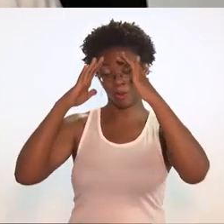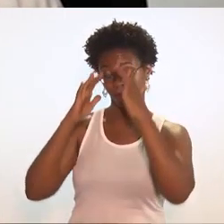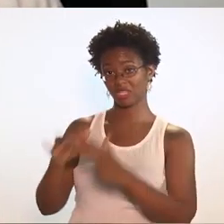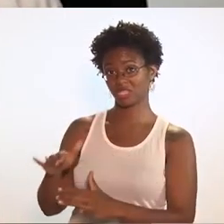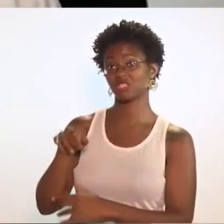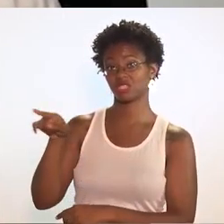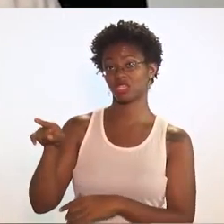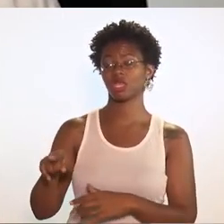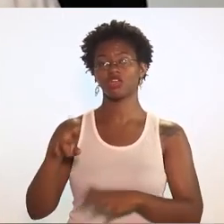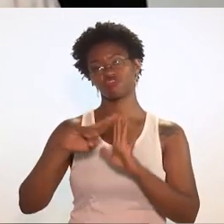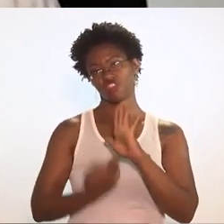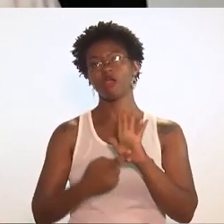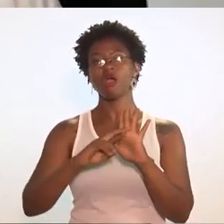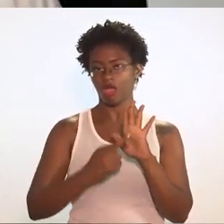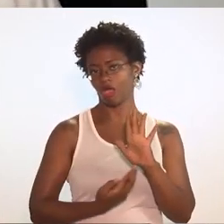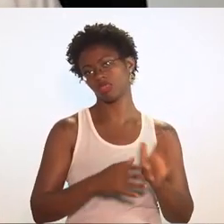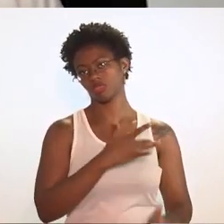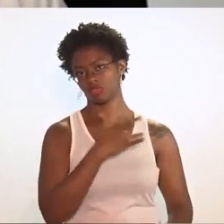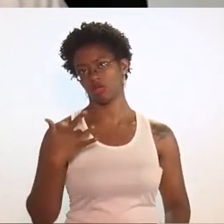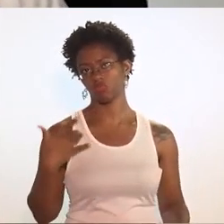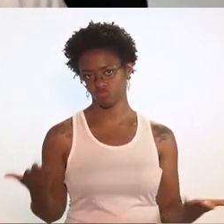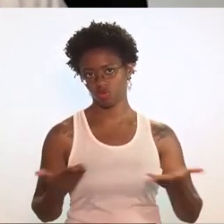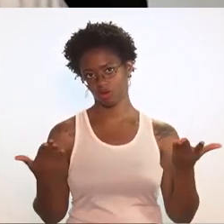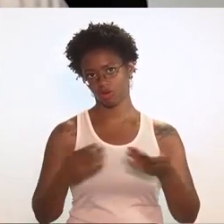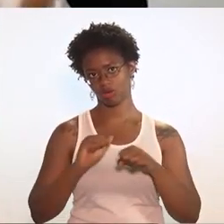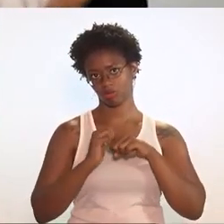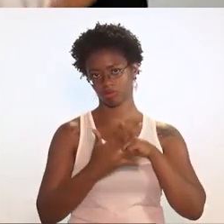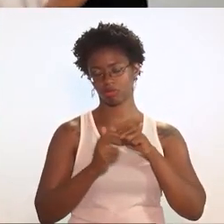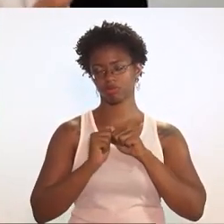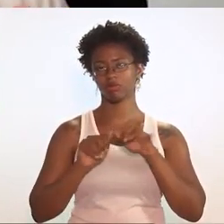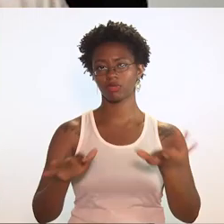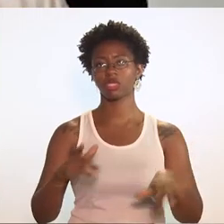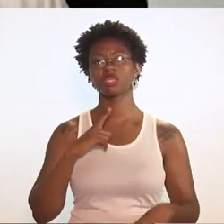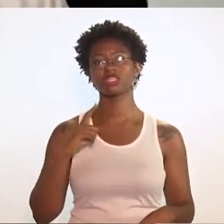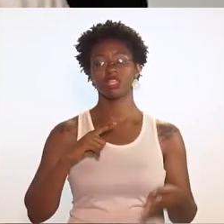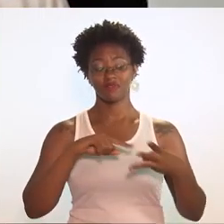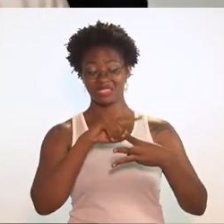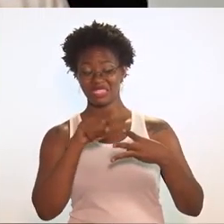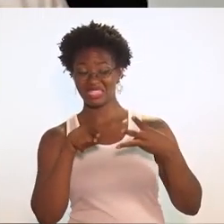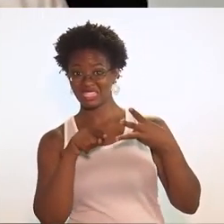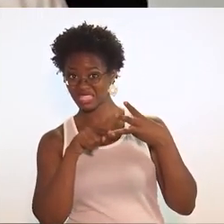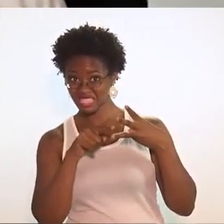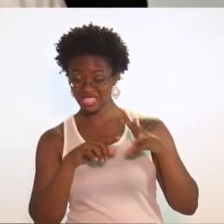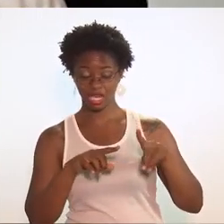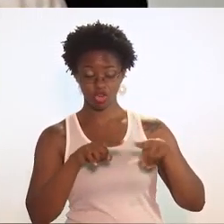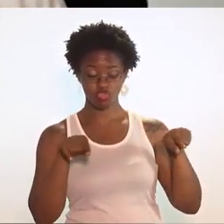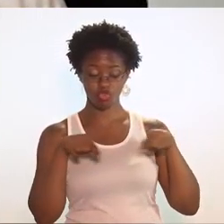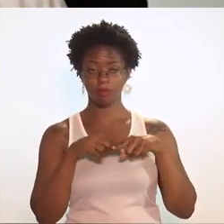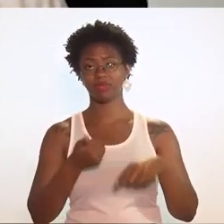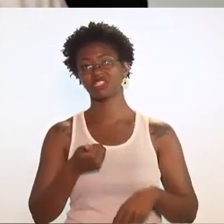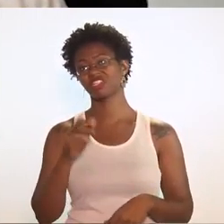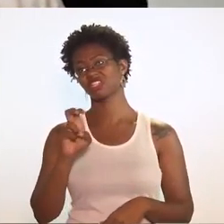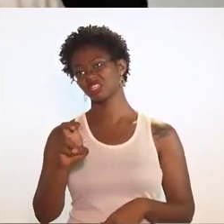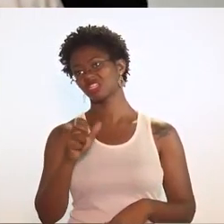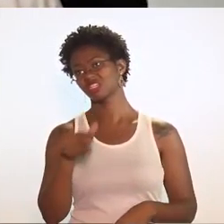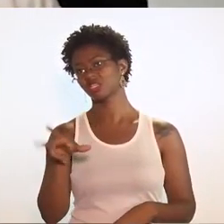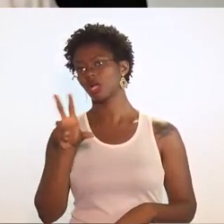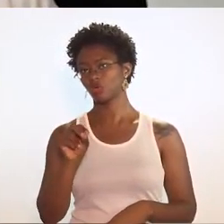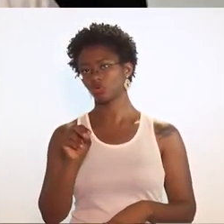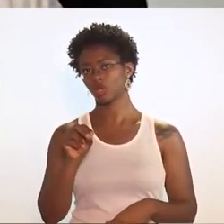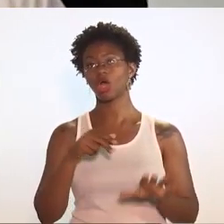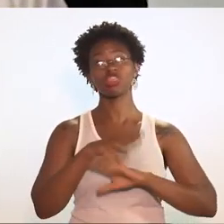esse curso. Foram todos presenciais, bastante limitado em relação a vagas, né? Porque nós